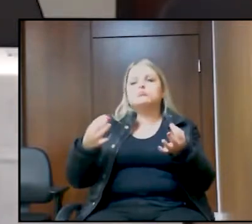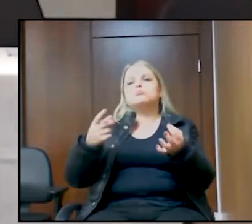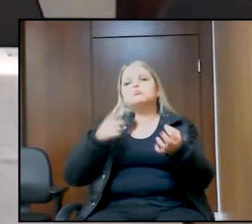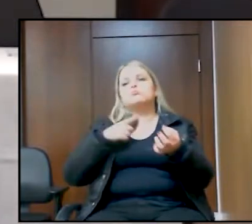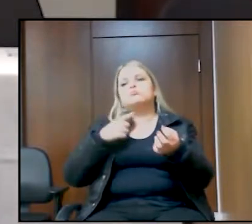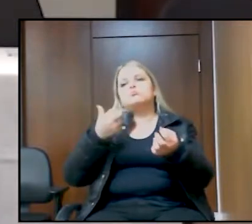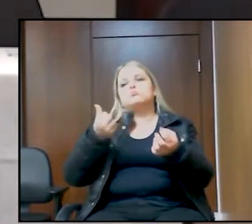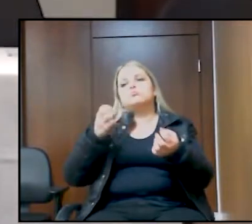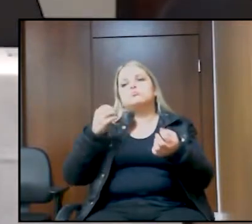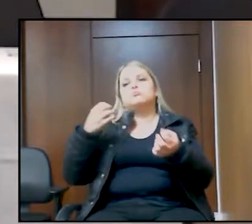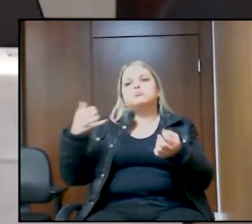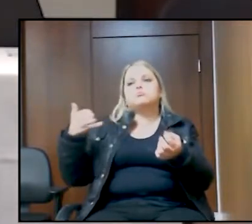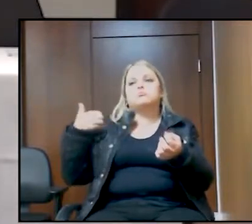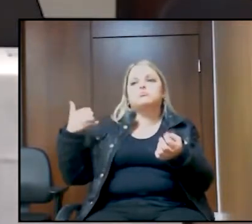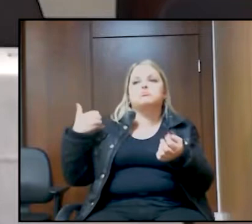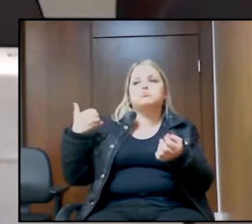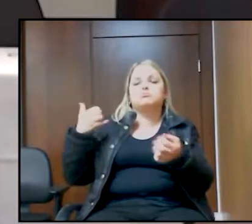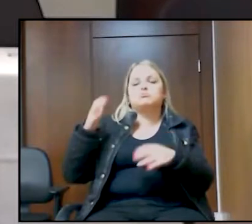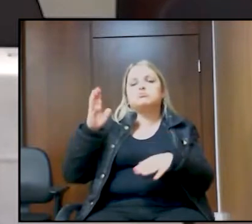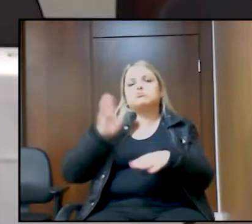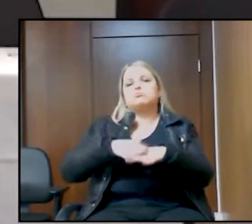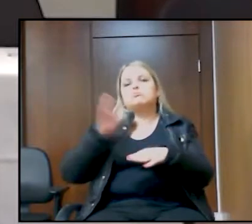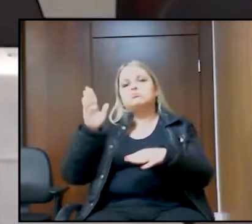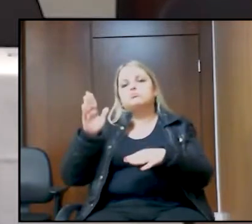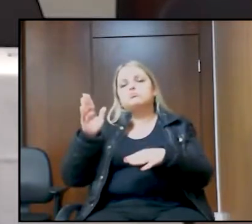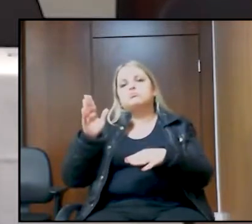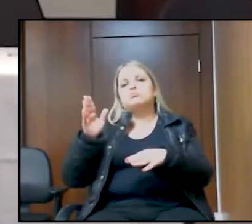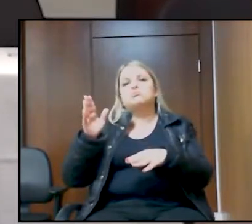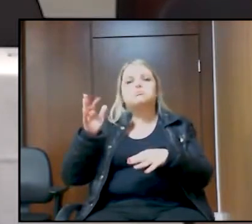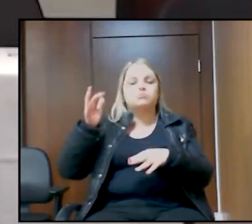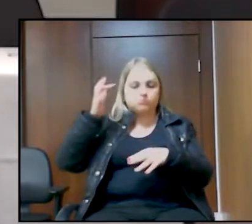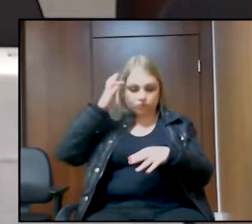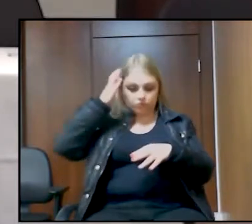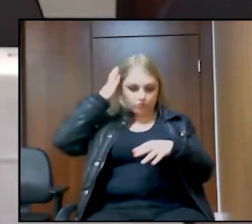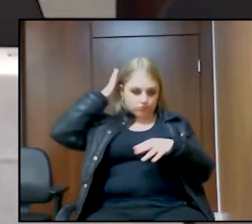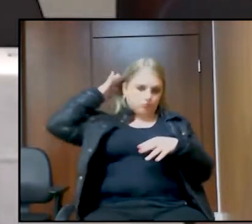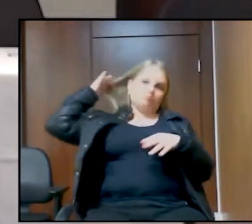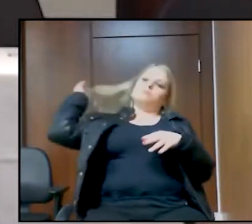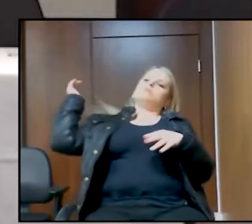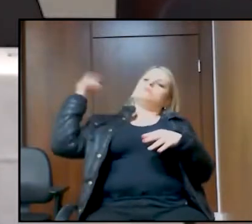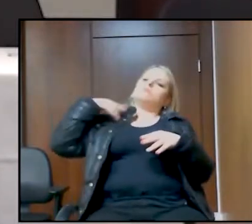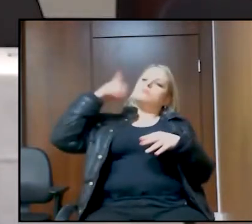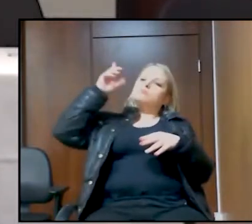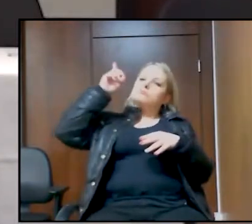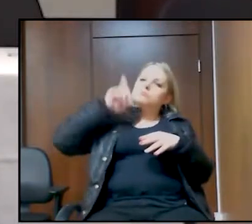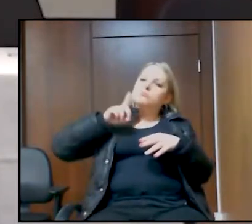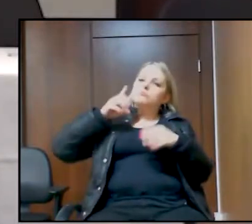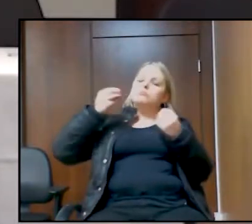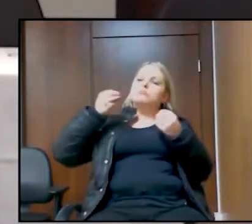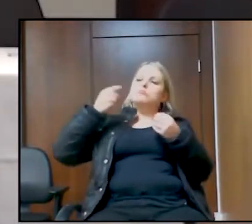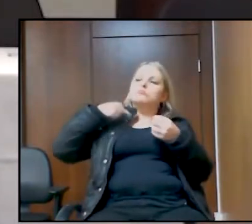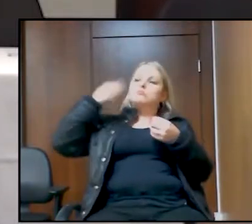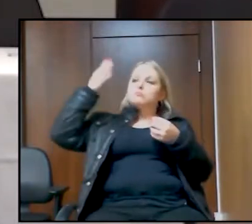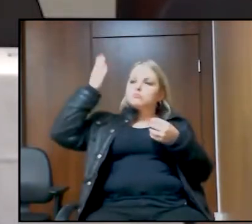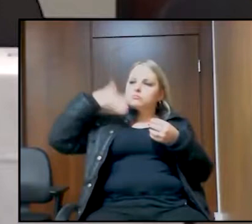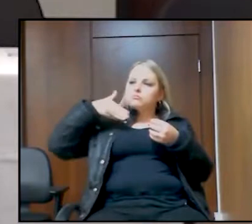mais de 60 anos, aquela coisa. E a condição da deficiência será comprovada mediante atestado